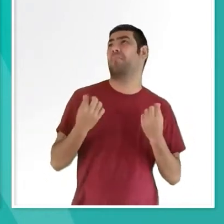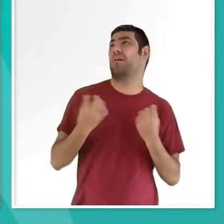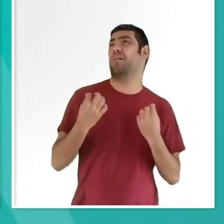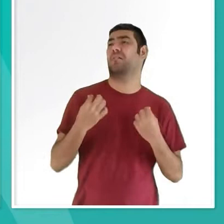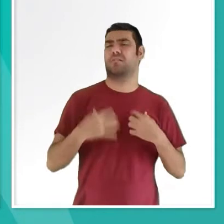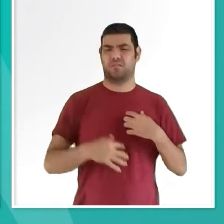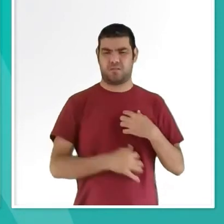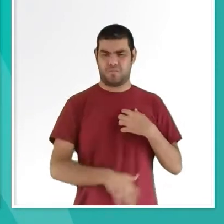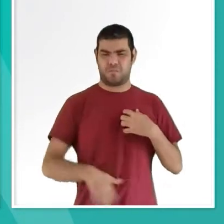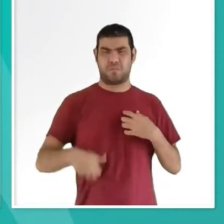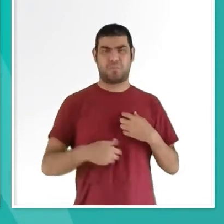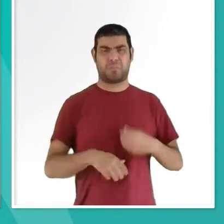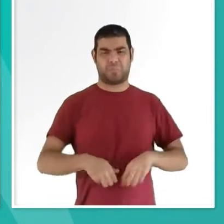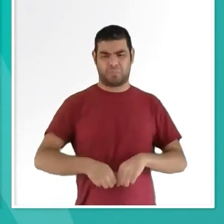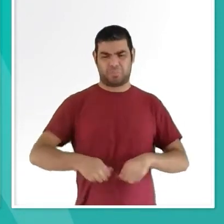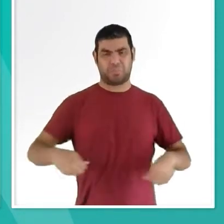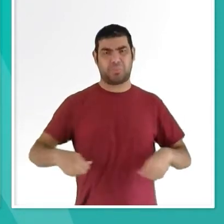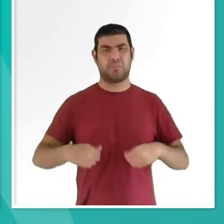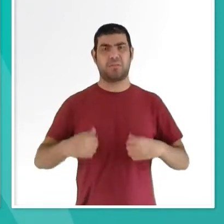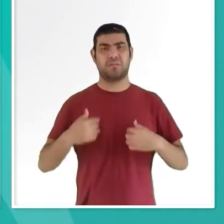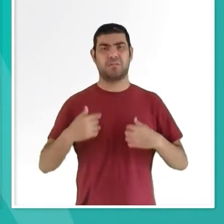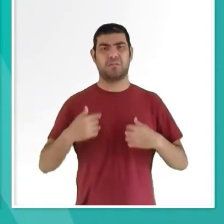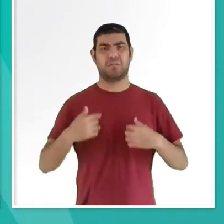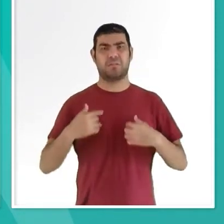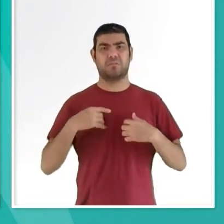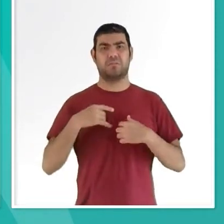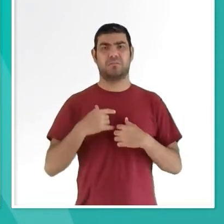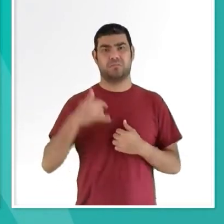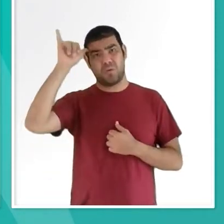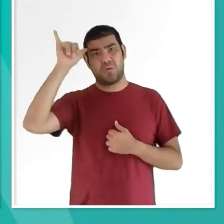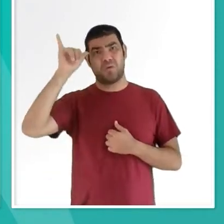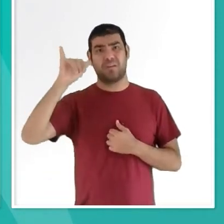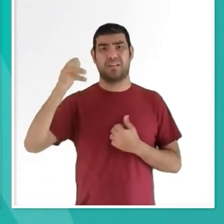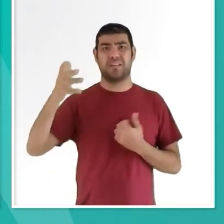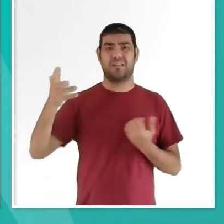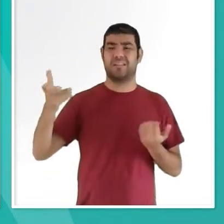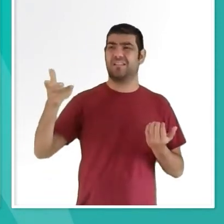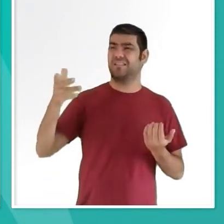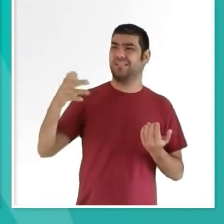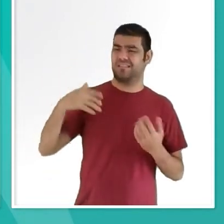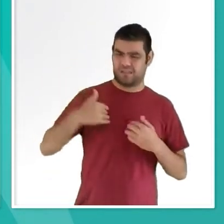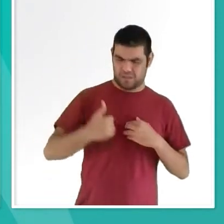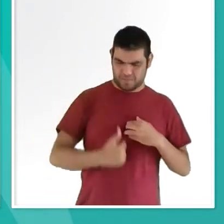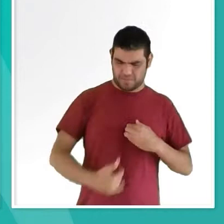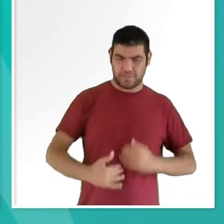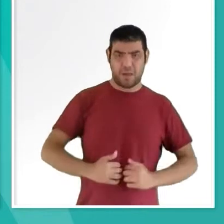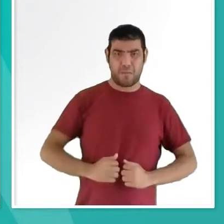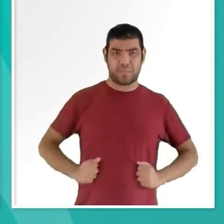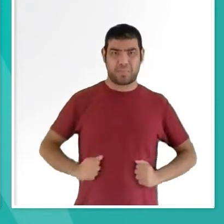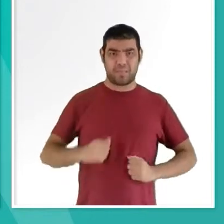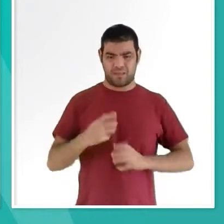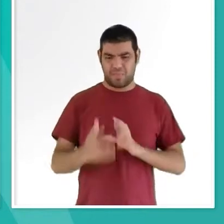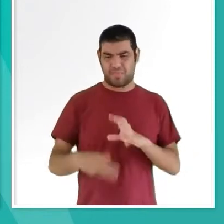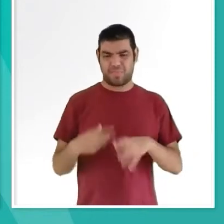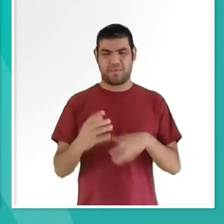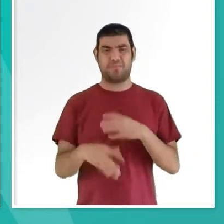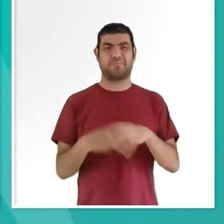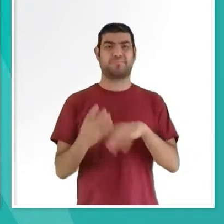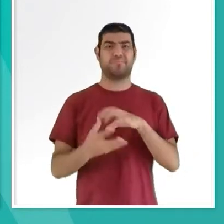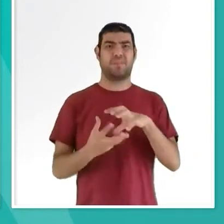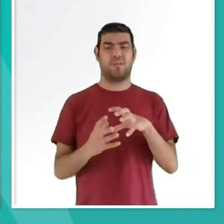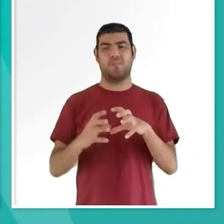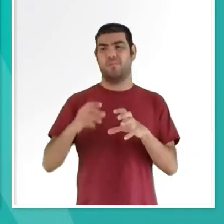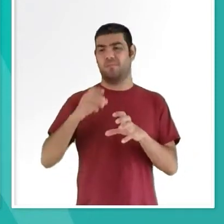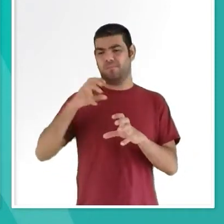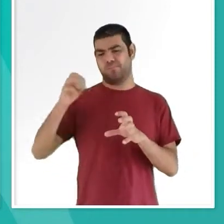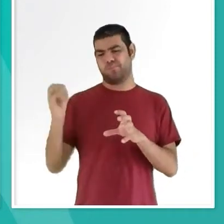de um boi, alguma espécie de animal, onde eles ali preenchiam de alguma coisa, ou